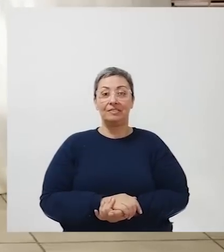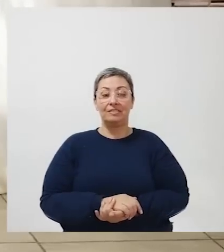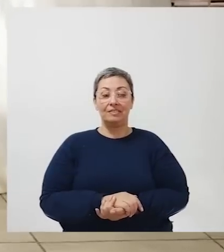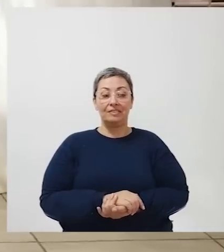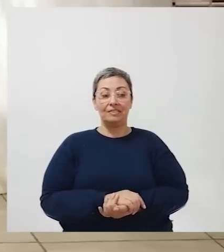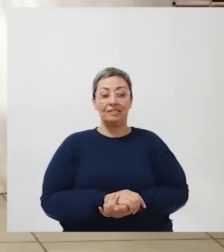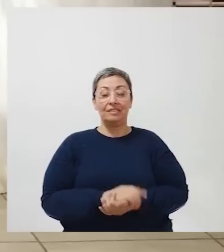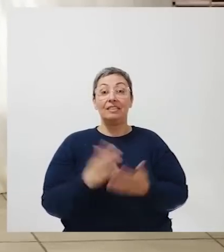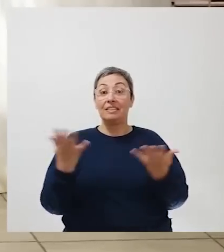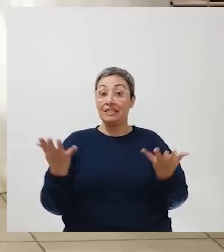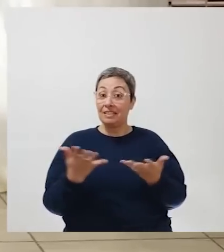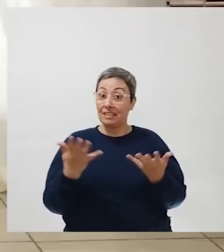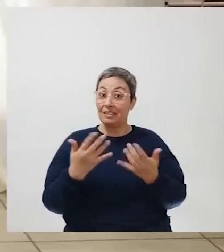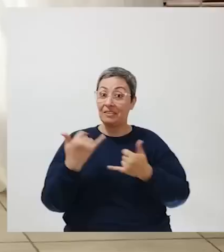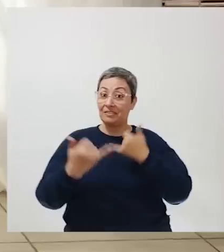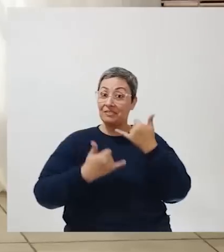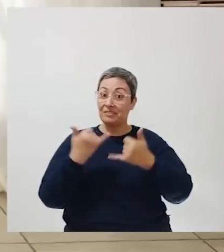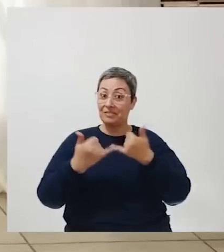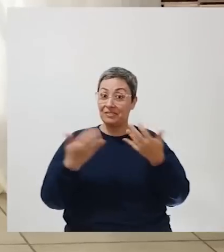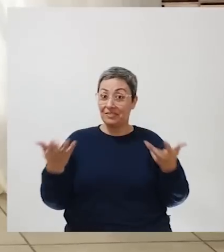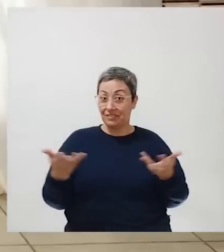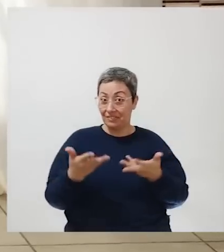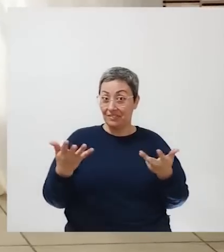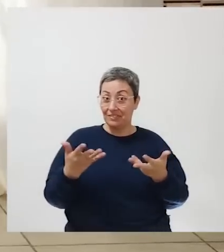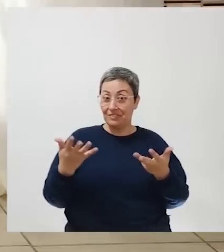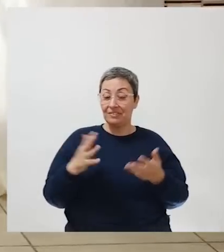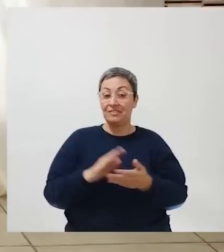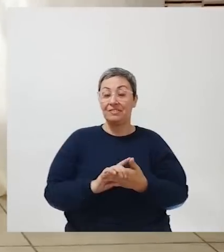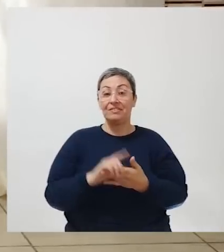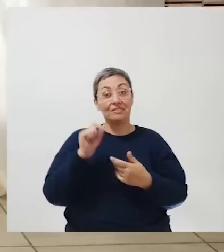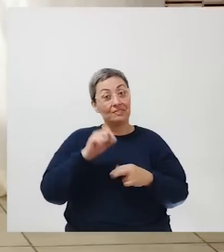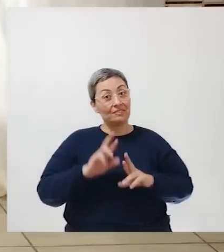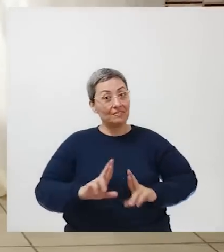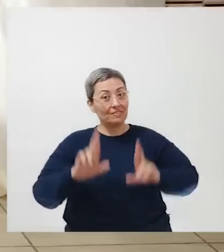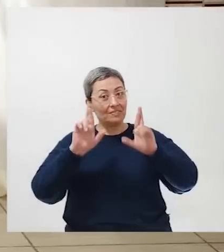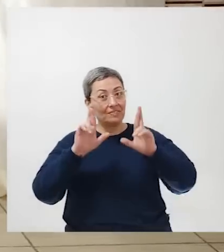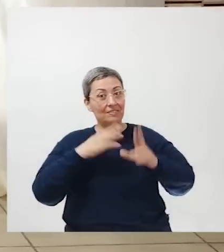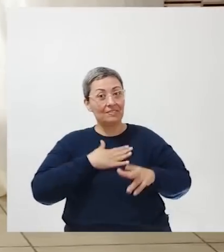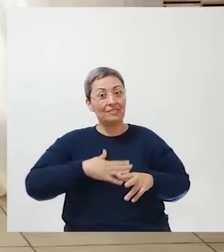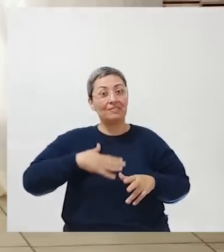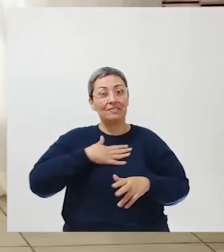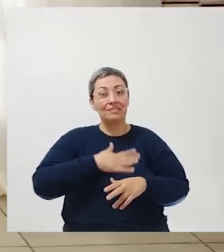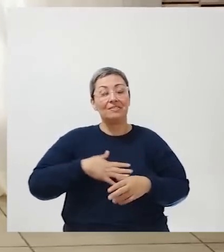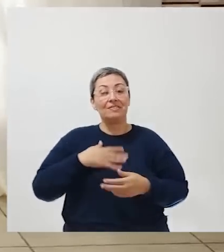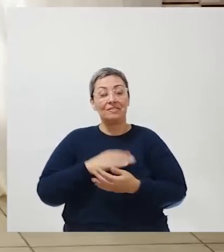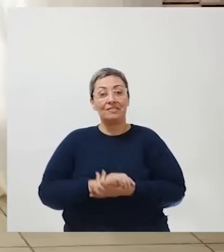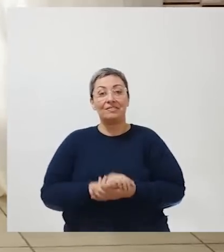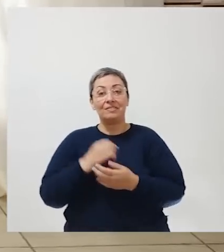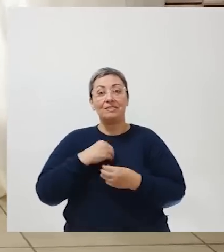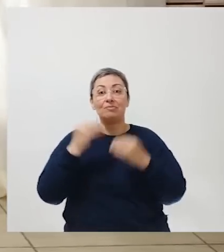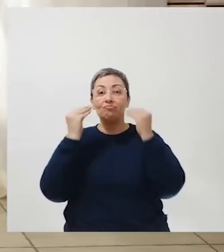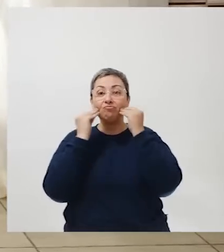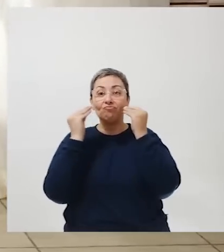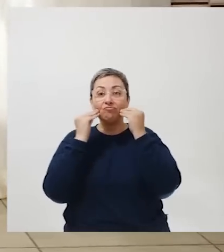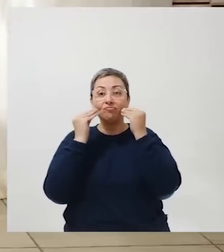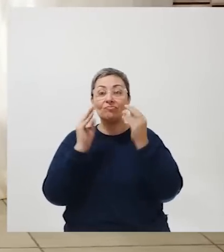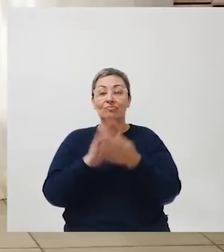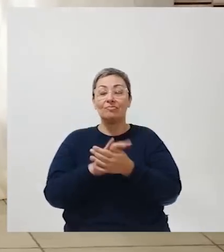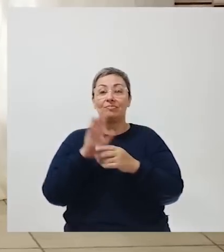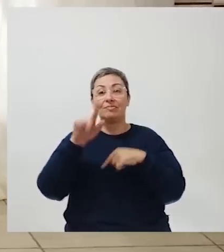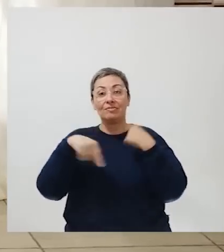rua. E essa foi a nossa brincadeira de hoje. Eu espero que vocês tenham gostado. Um